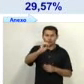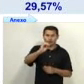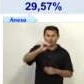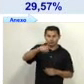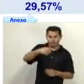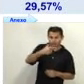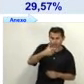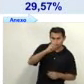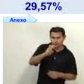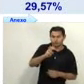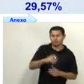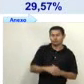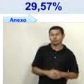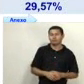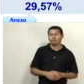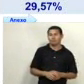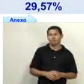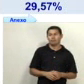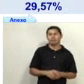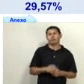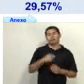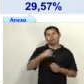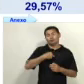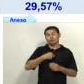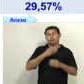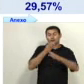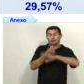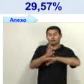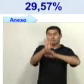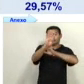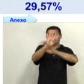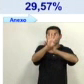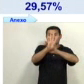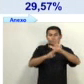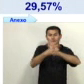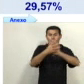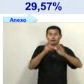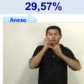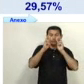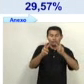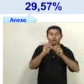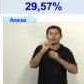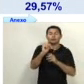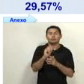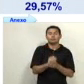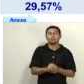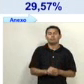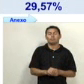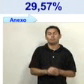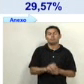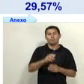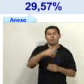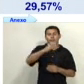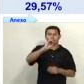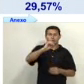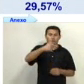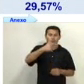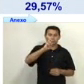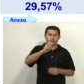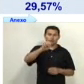0,25, né? 0,25. Se eu for lá na minha tabela Z, a gente já verificou, né? 0,25 eu